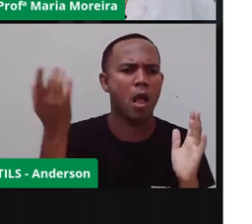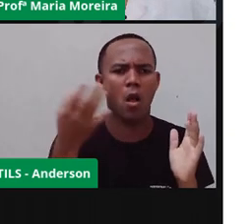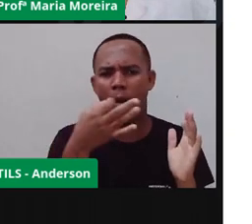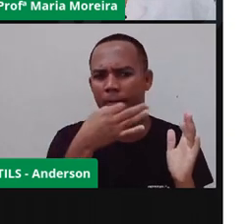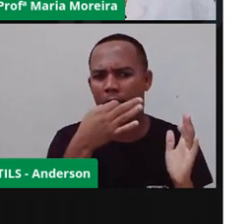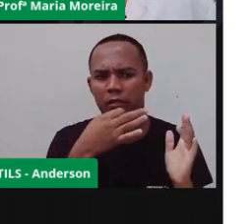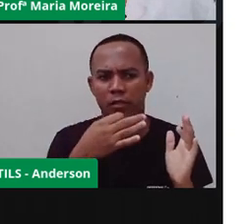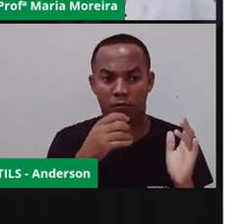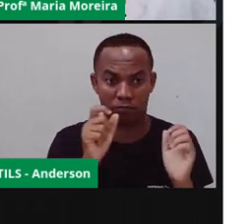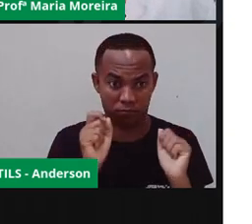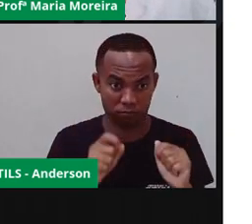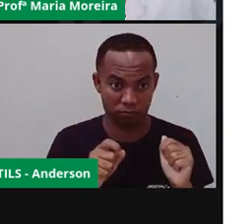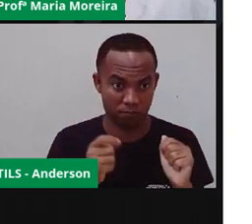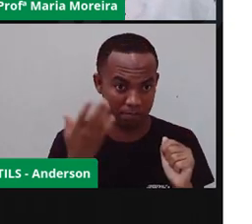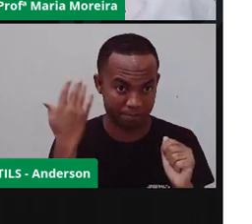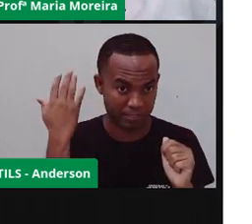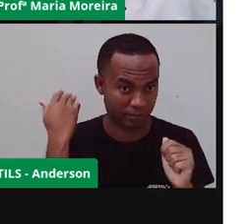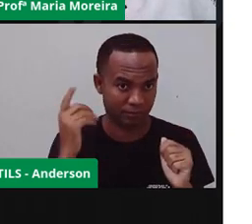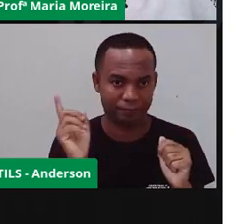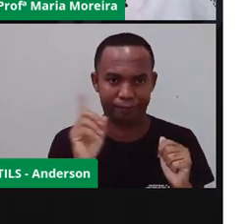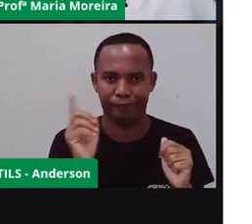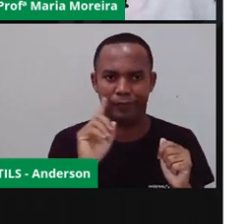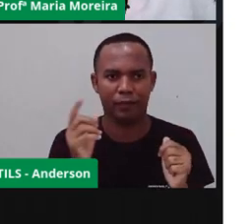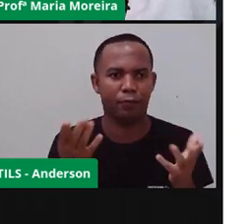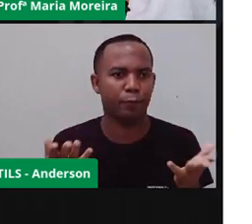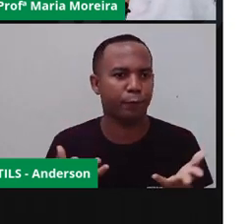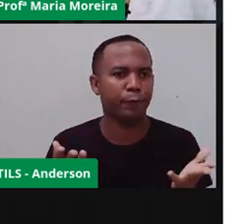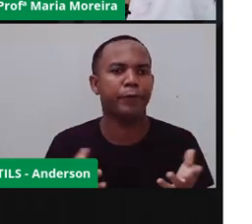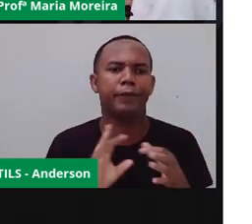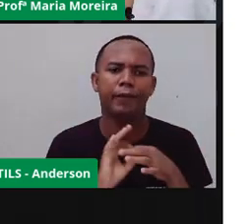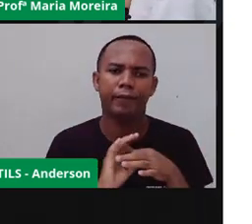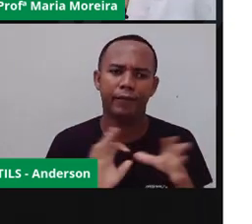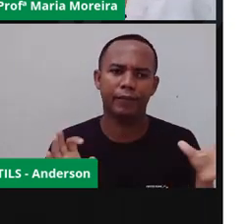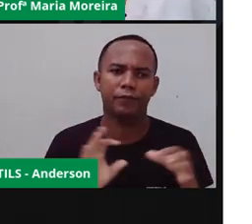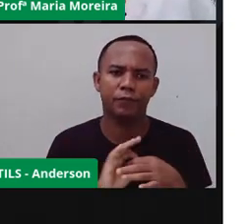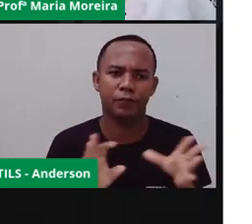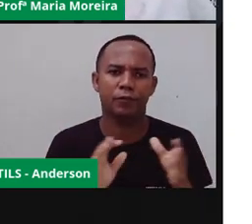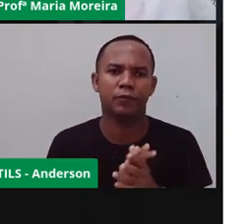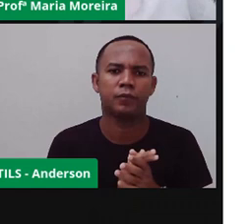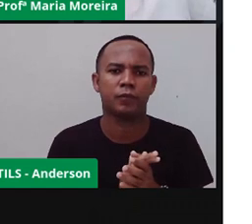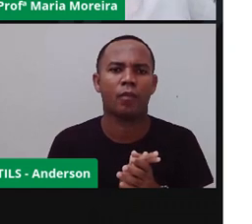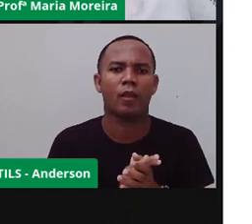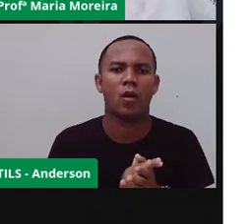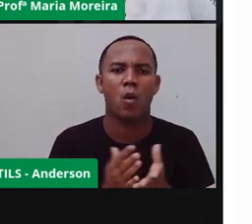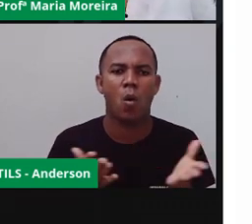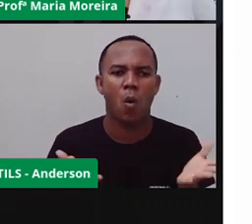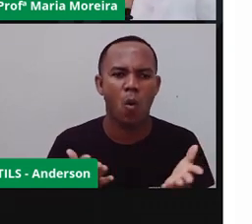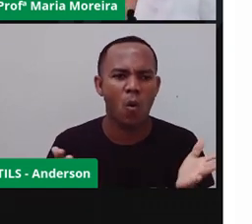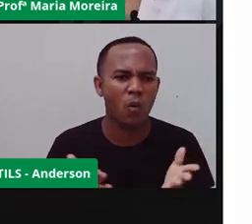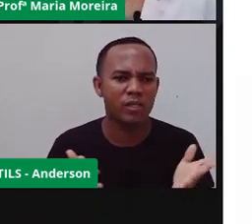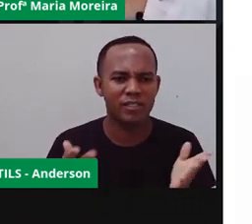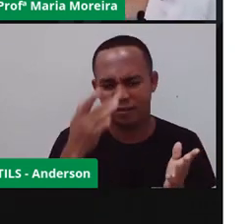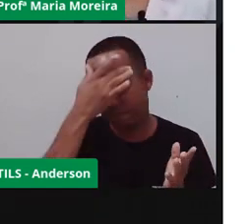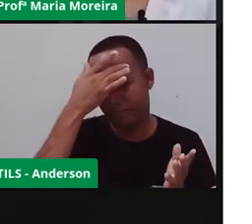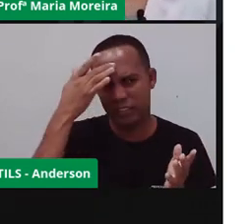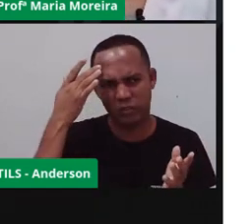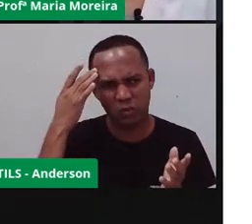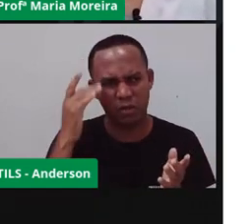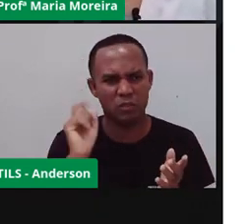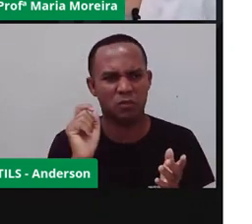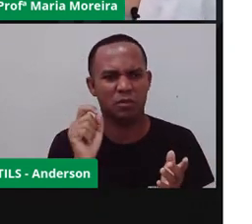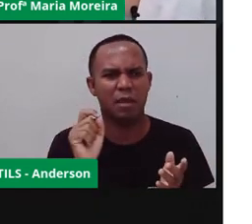eram tão fáceis assim, não é isso? E para mostrar toda a sua insatisfação, as pessoas começaram a fazer esses